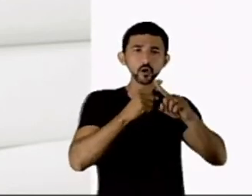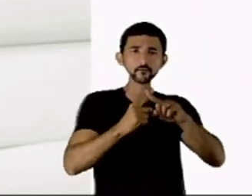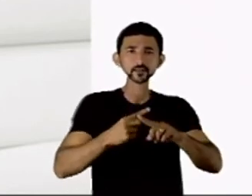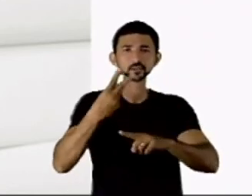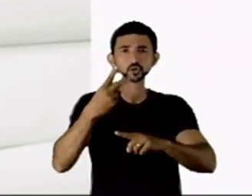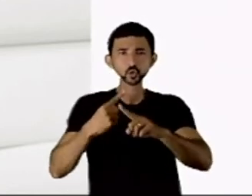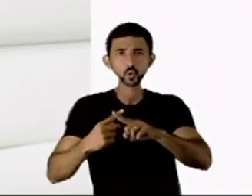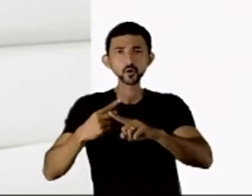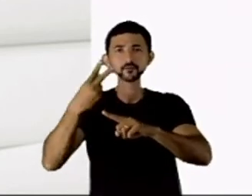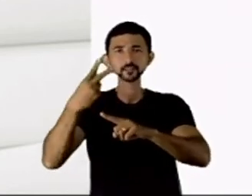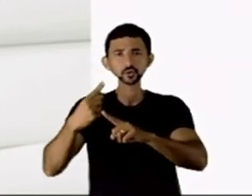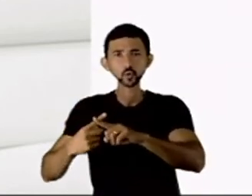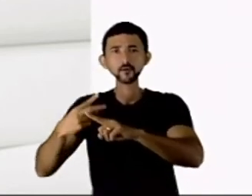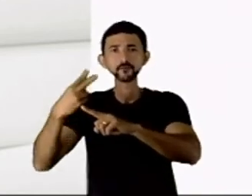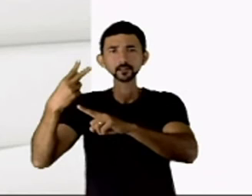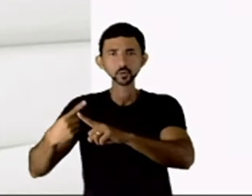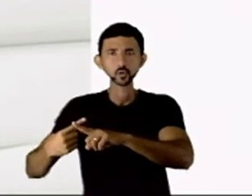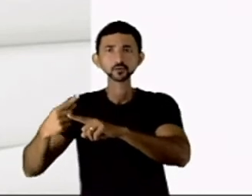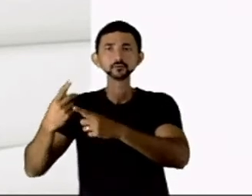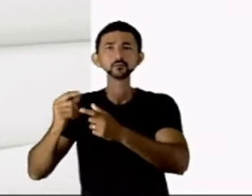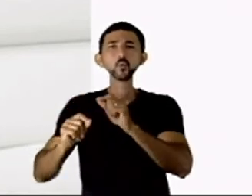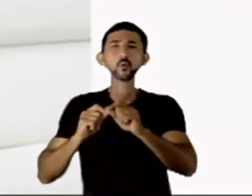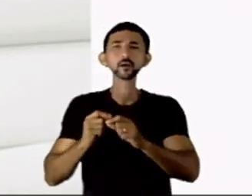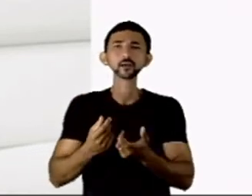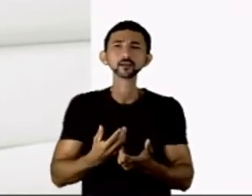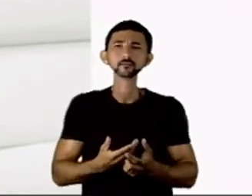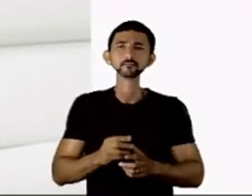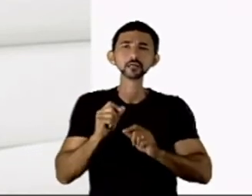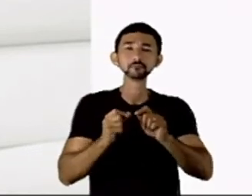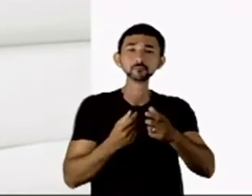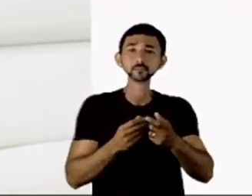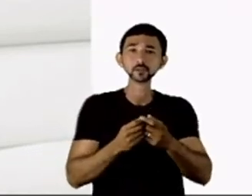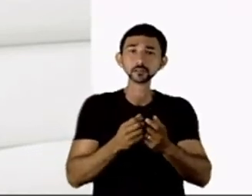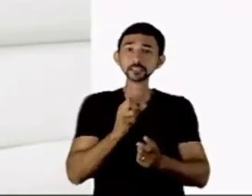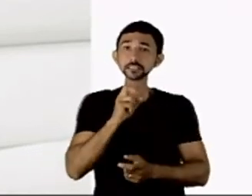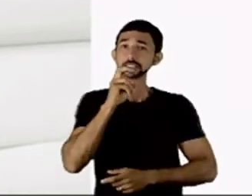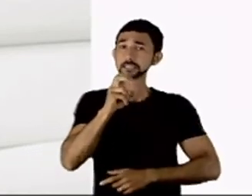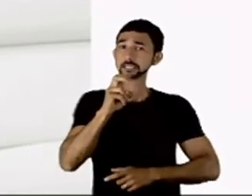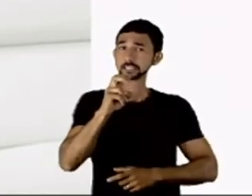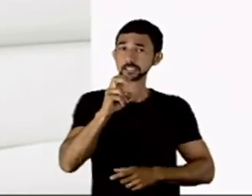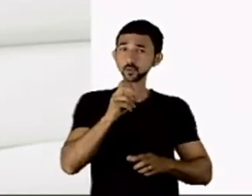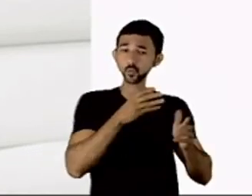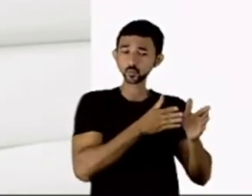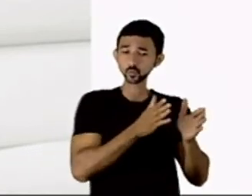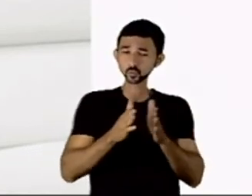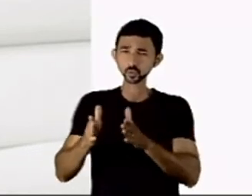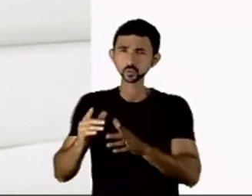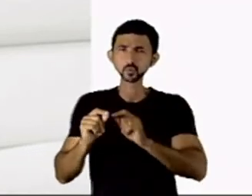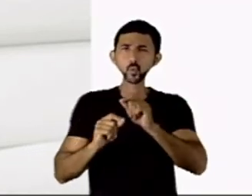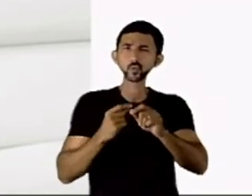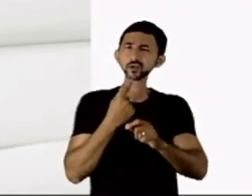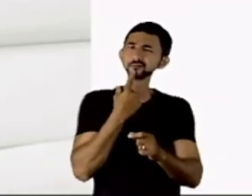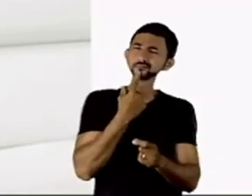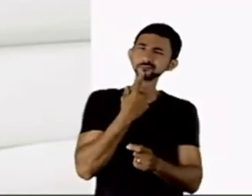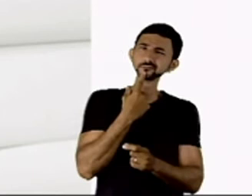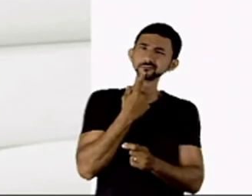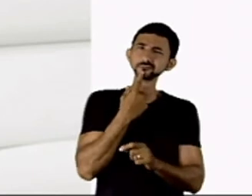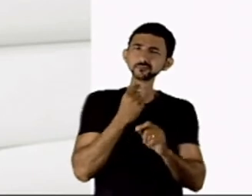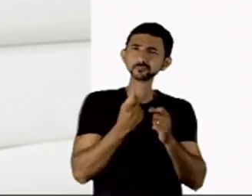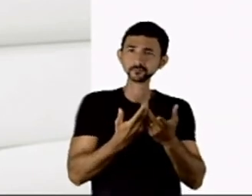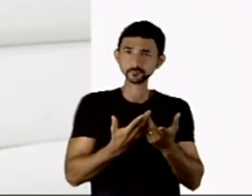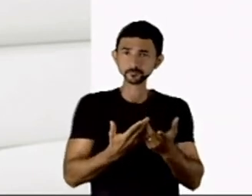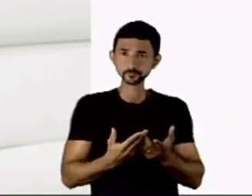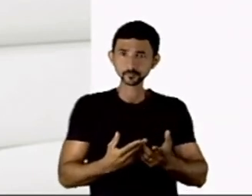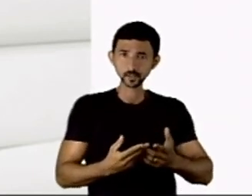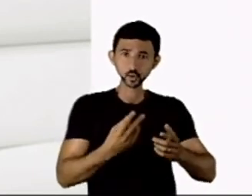vezes 2 vezes 2 vezes 2 vezes 2. Eu estou expondo 5 fatores. O que é isso, professora?